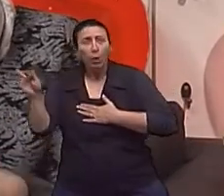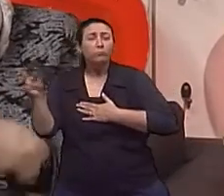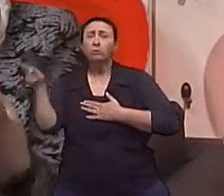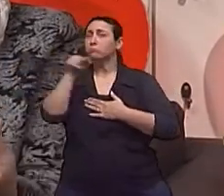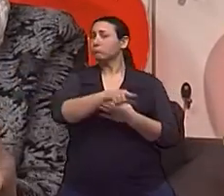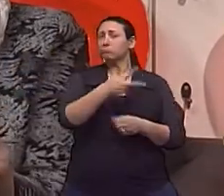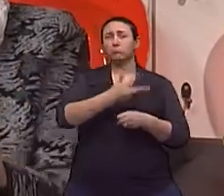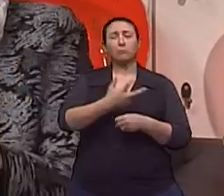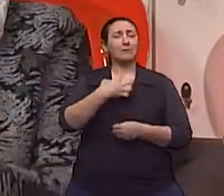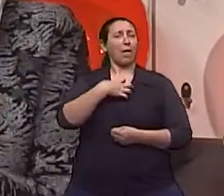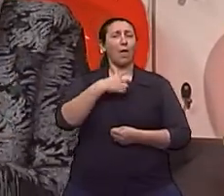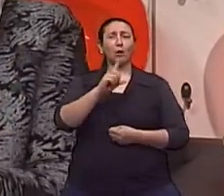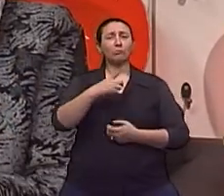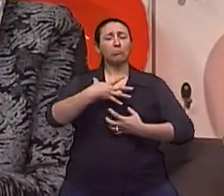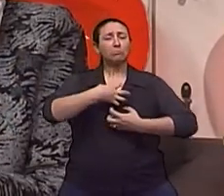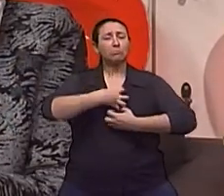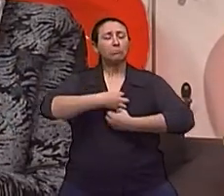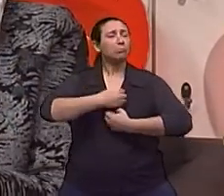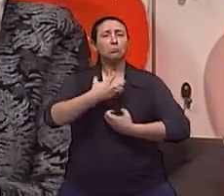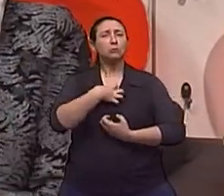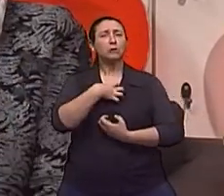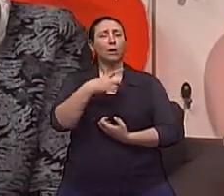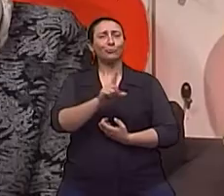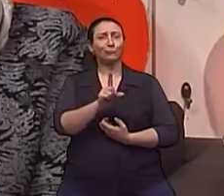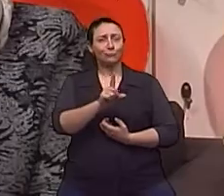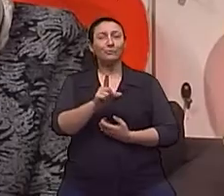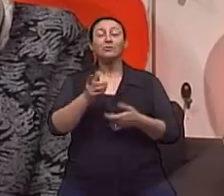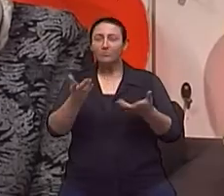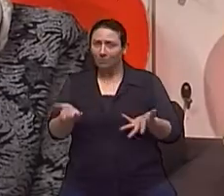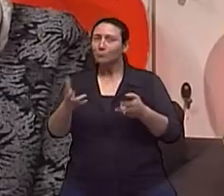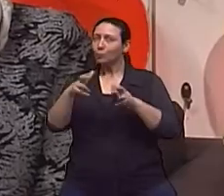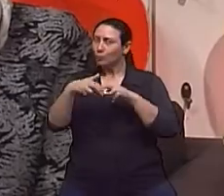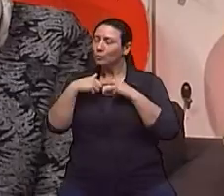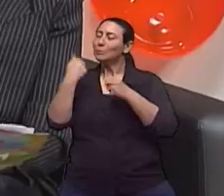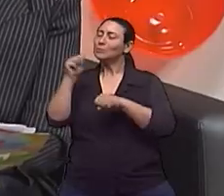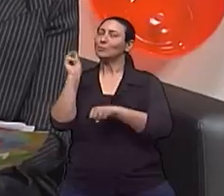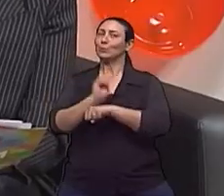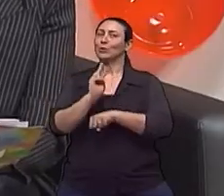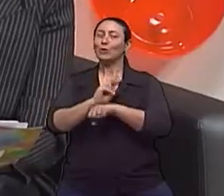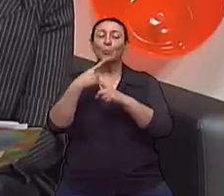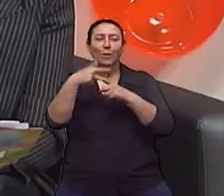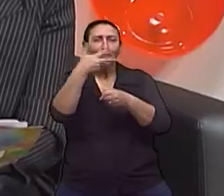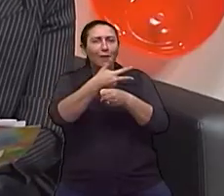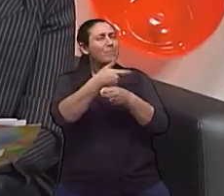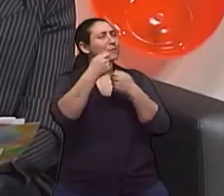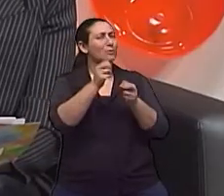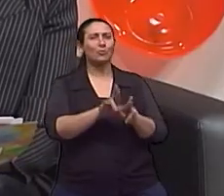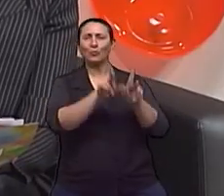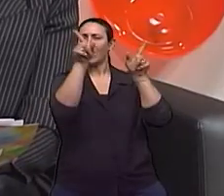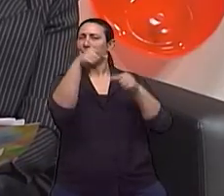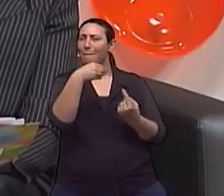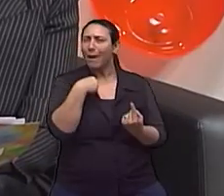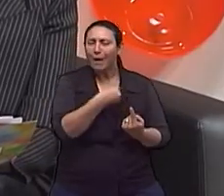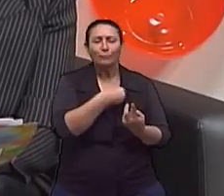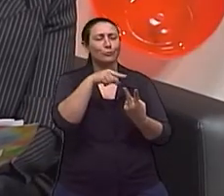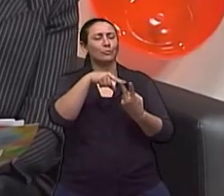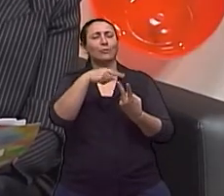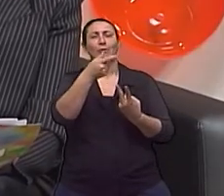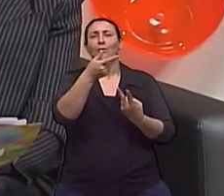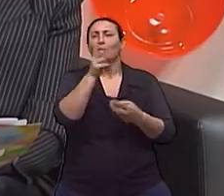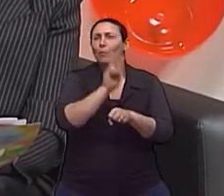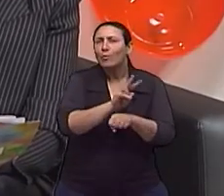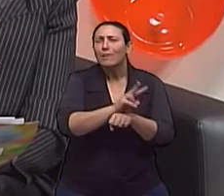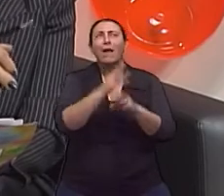em função da chegada desse grande público Olá pessoas idosas Claro a gente já sabe né que também no idoso a